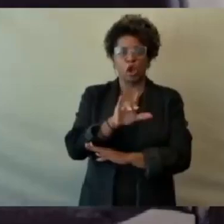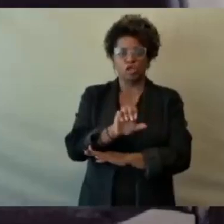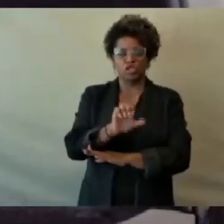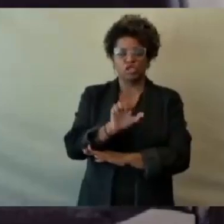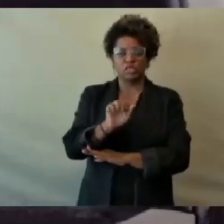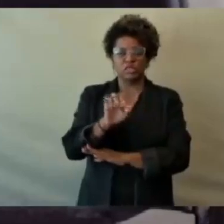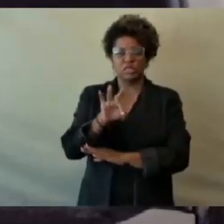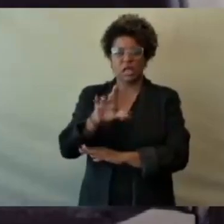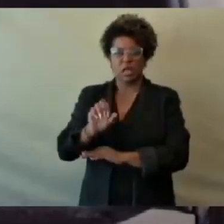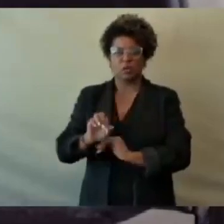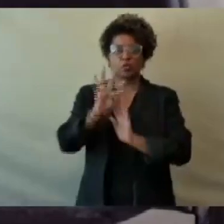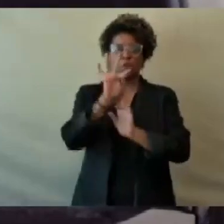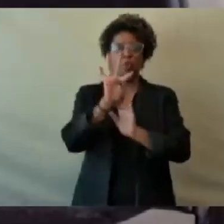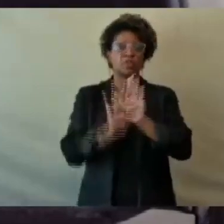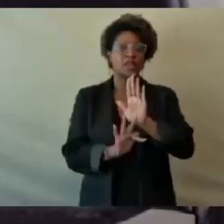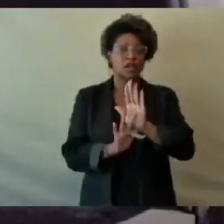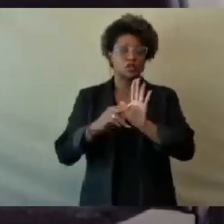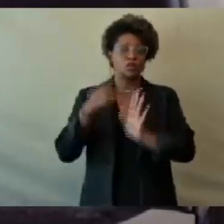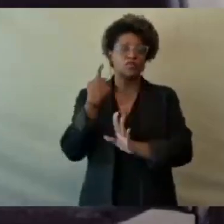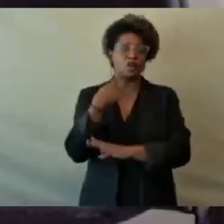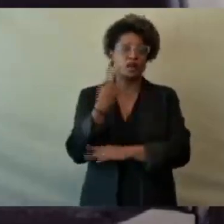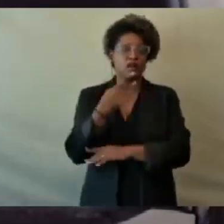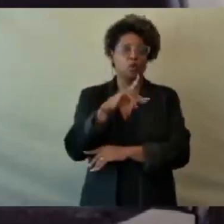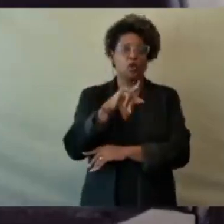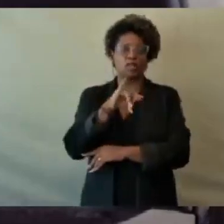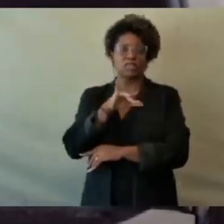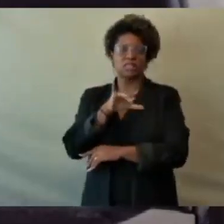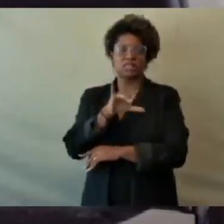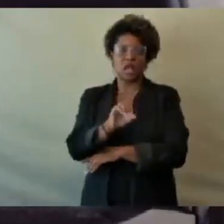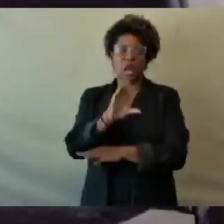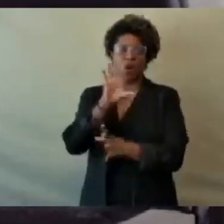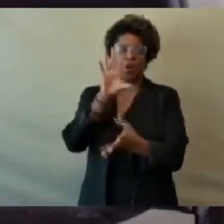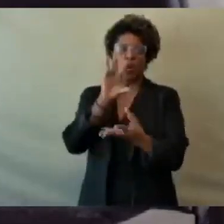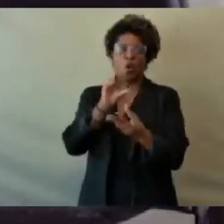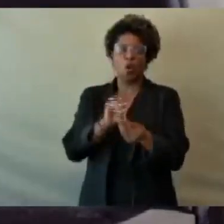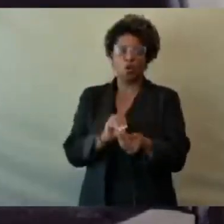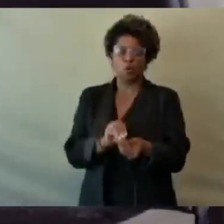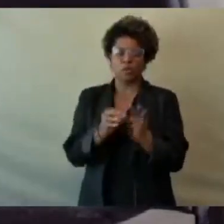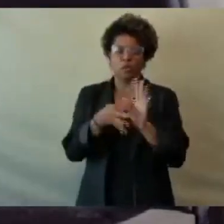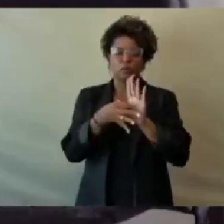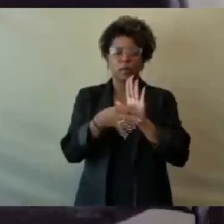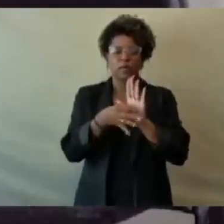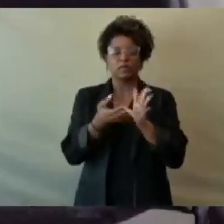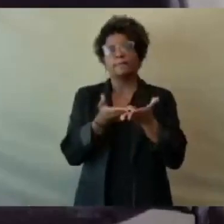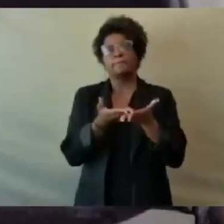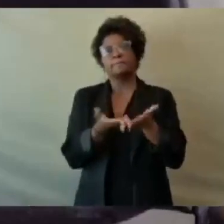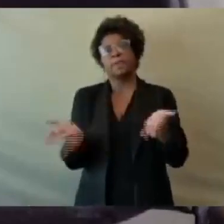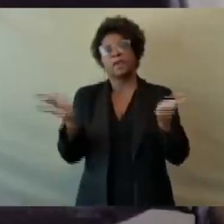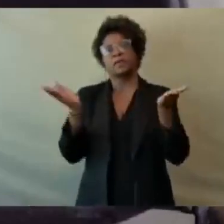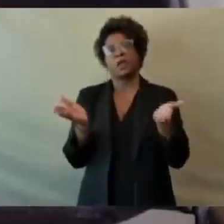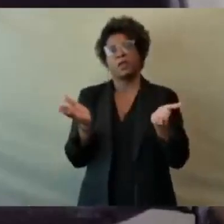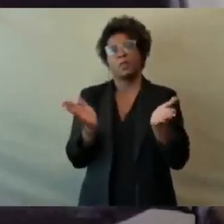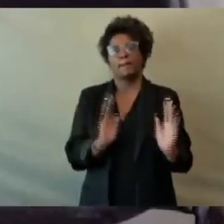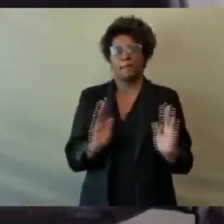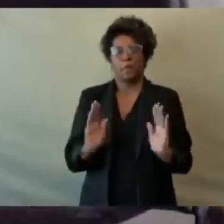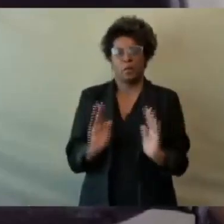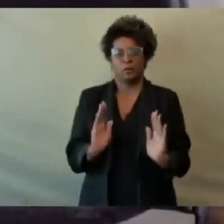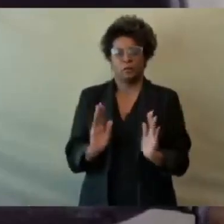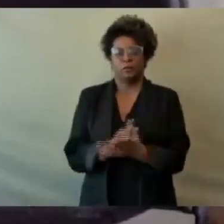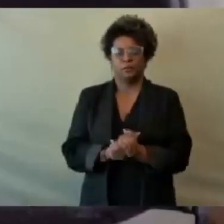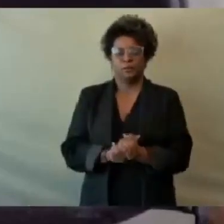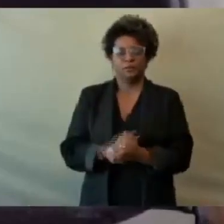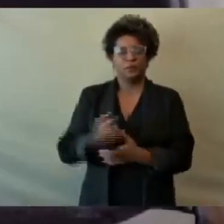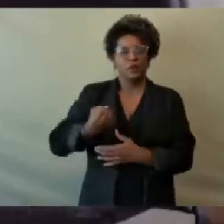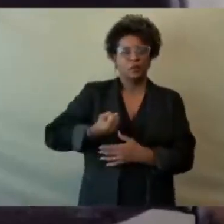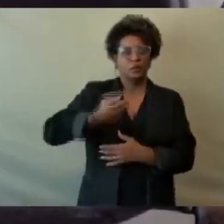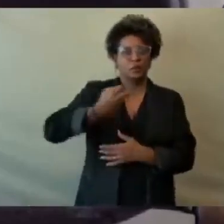parecer. Não está aqui, então. Deu perda de prazo. 3. Projeto de lei 833